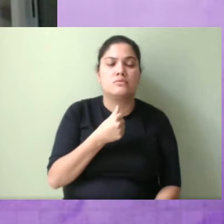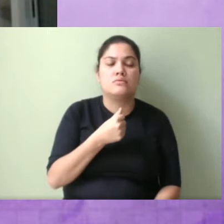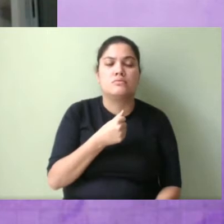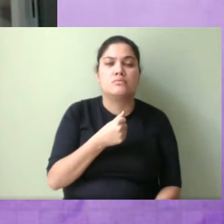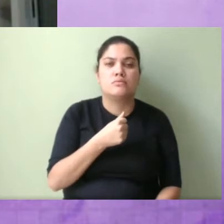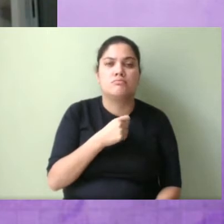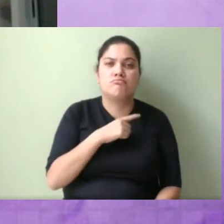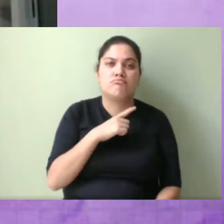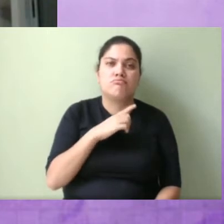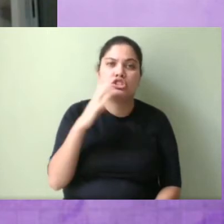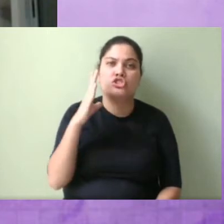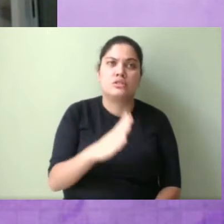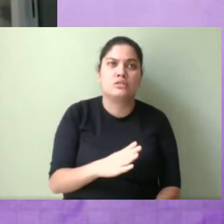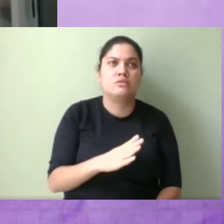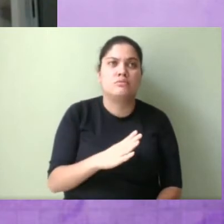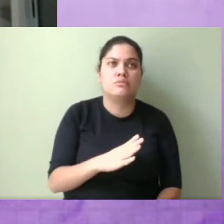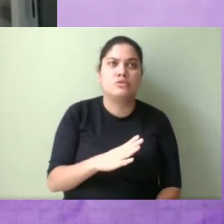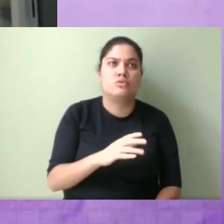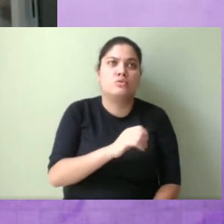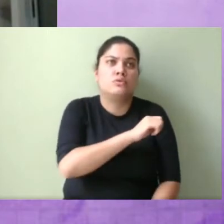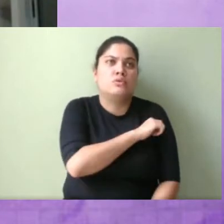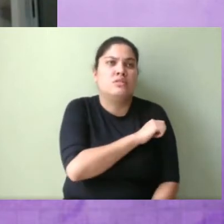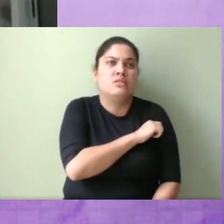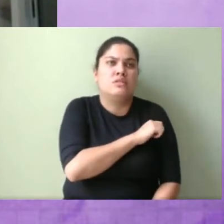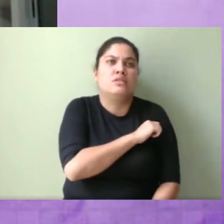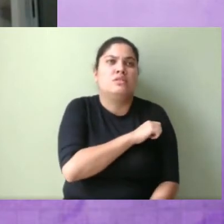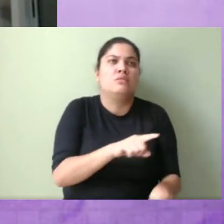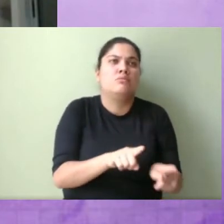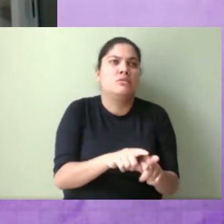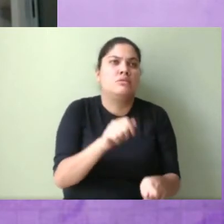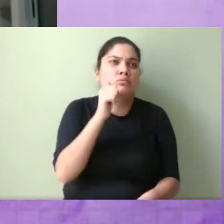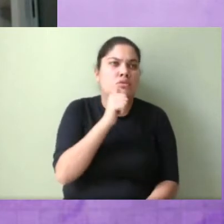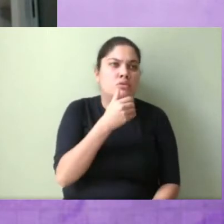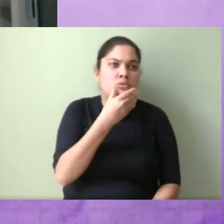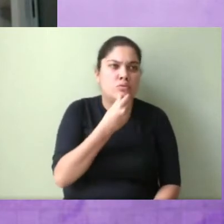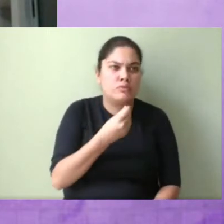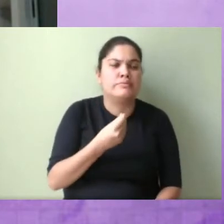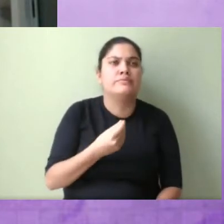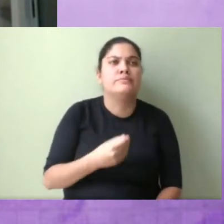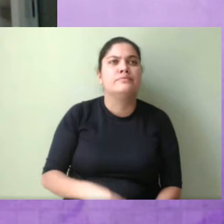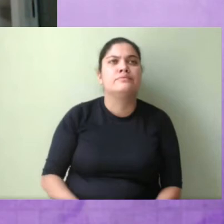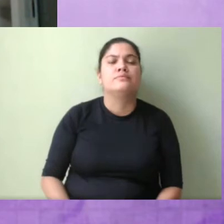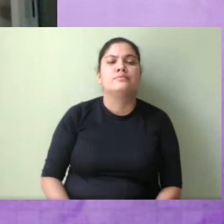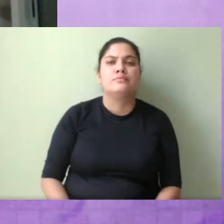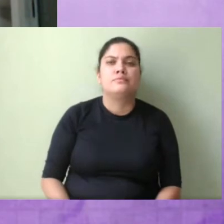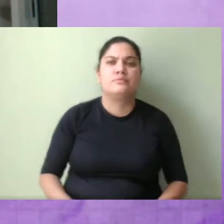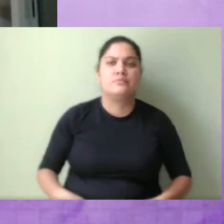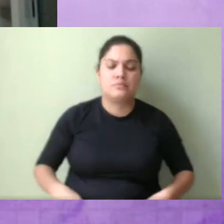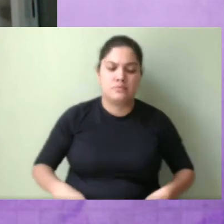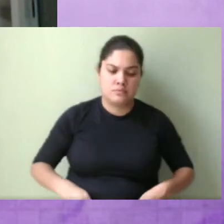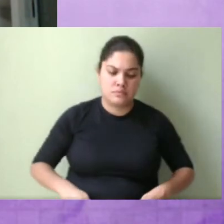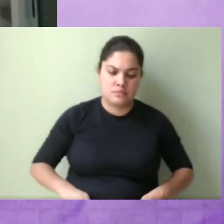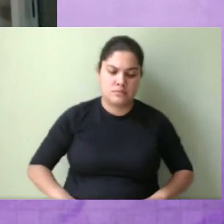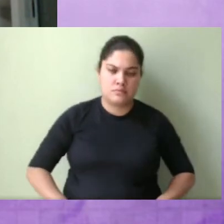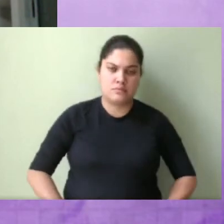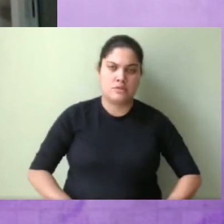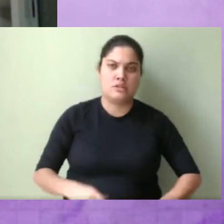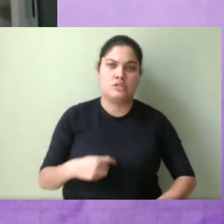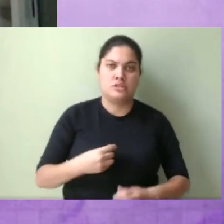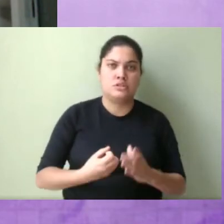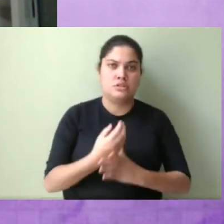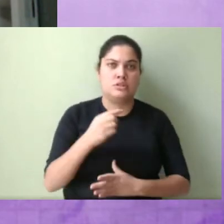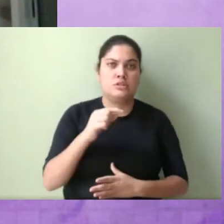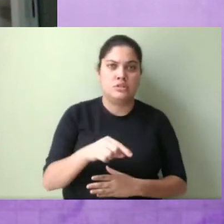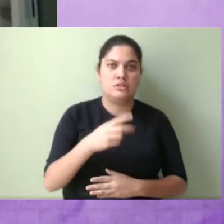do IFB. A gente está com uma proposta, veio da professora Verusca, que vai ser a nossa pró-reitora de ensino, de a